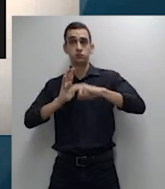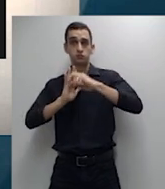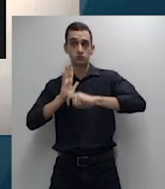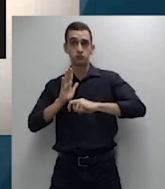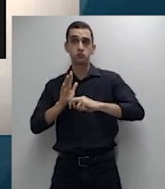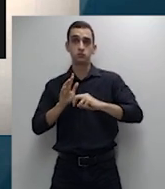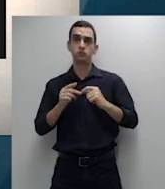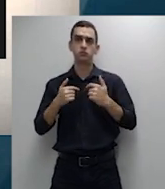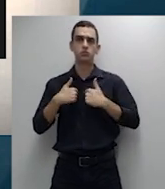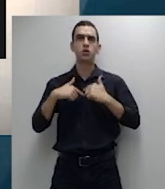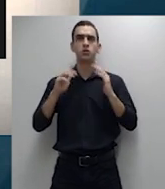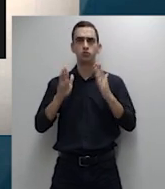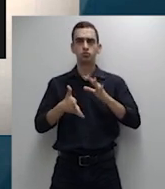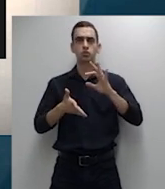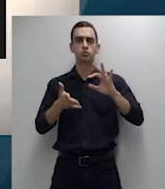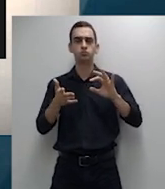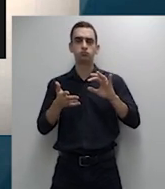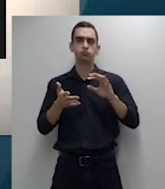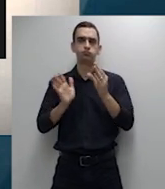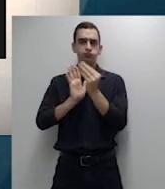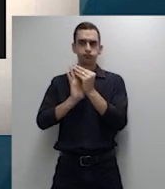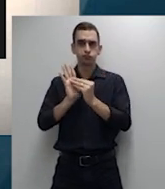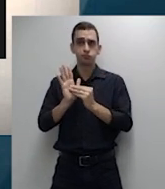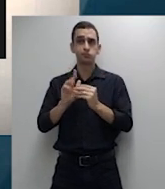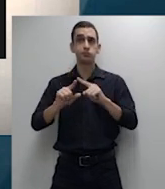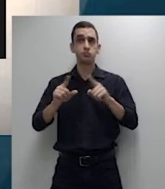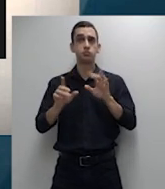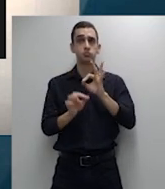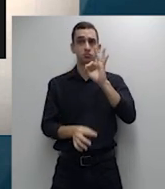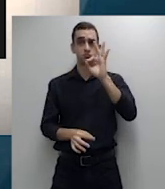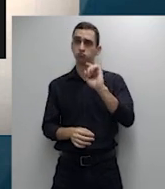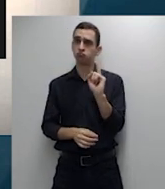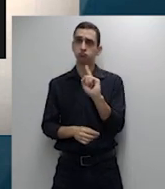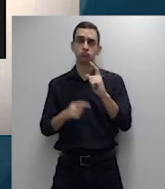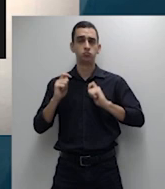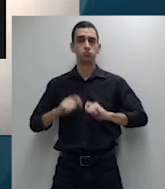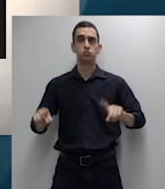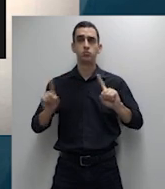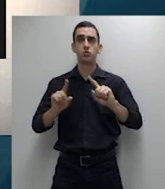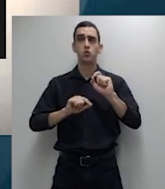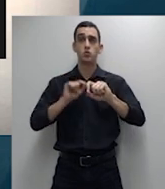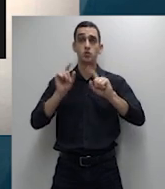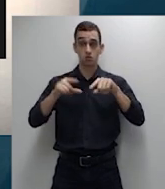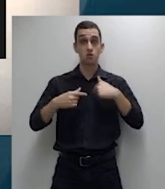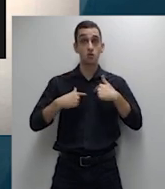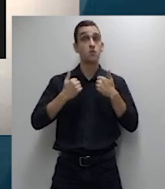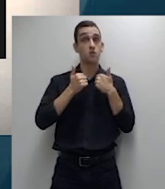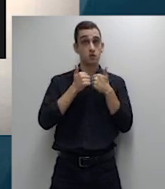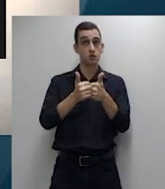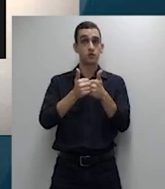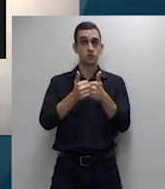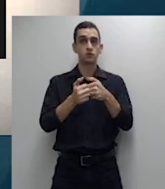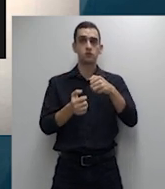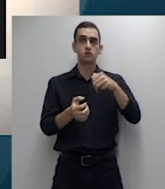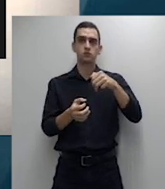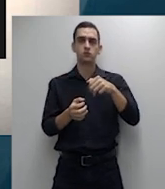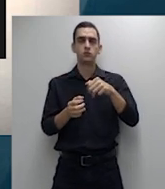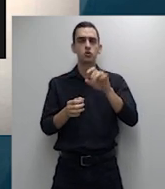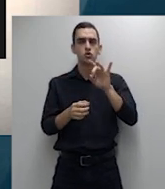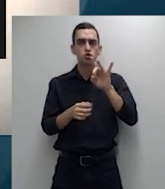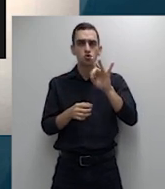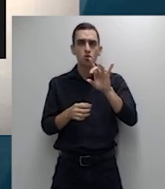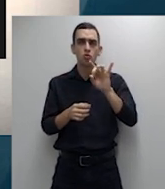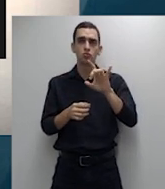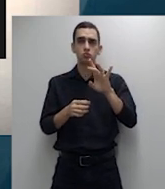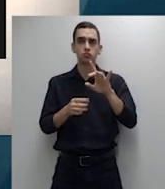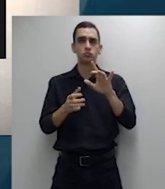mas não quer é porque o importante é que na verdade eu estou acompanhando estou fazendo essa pequena